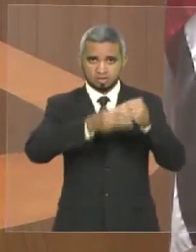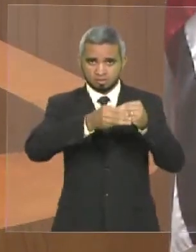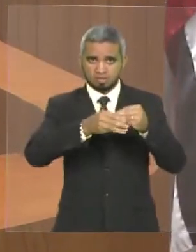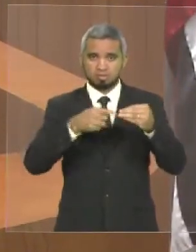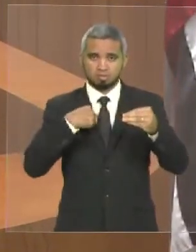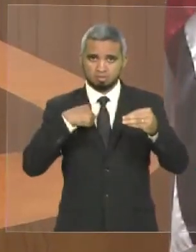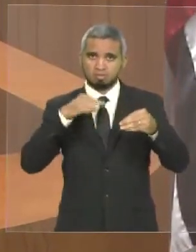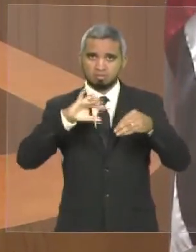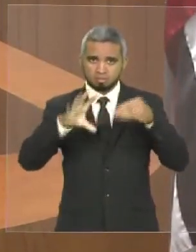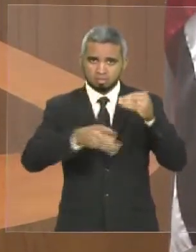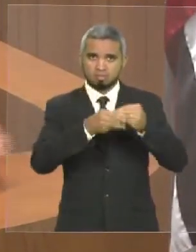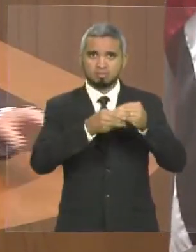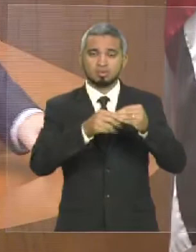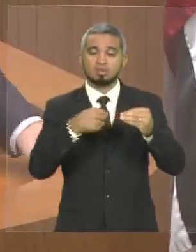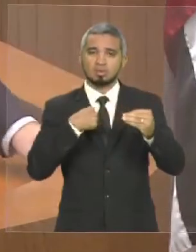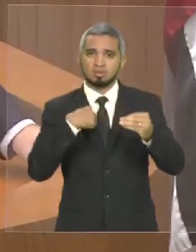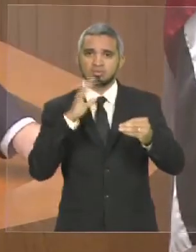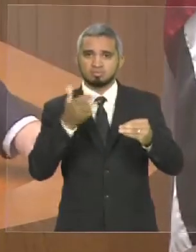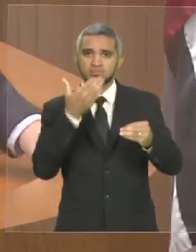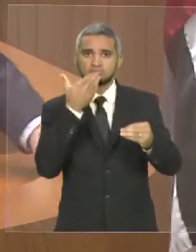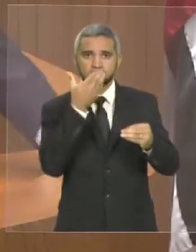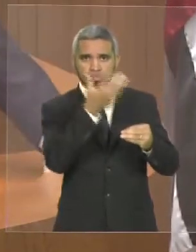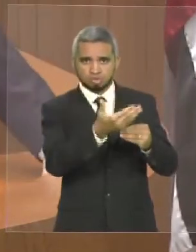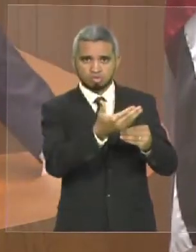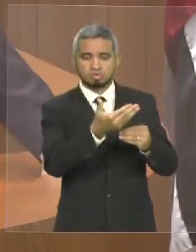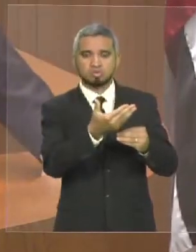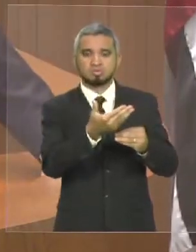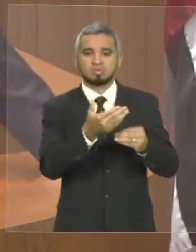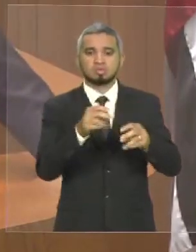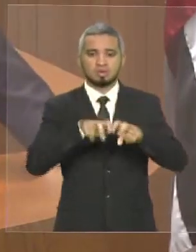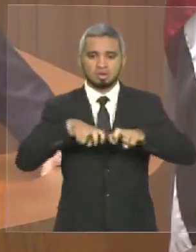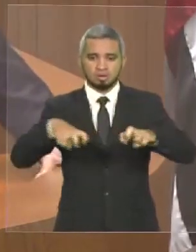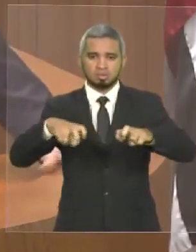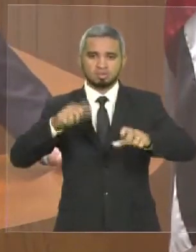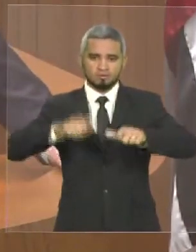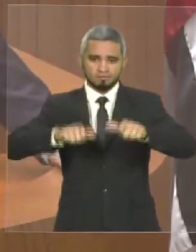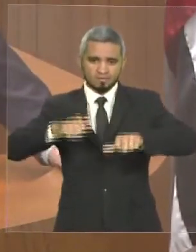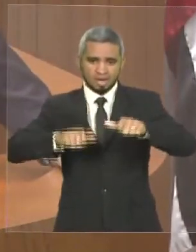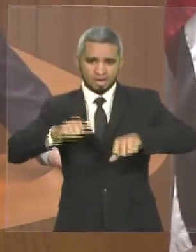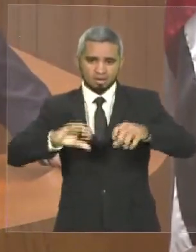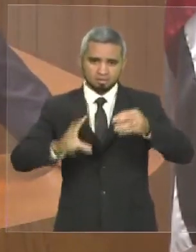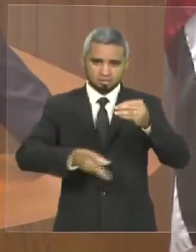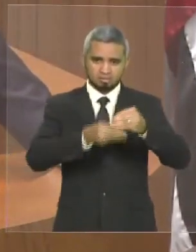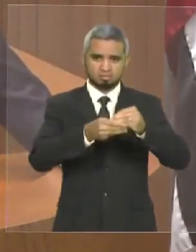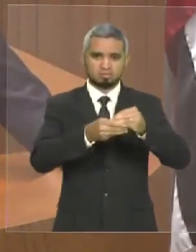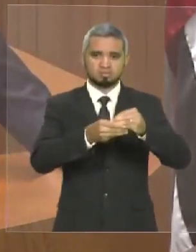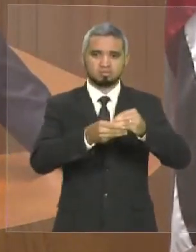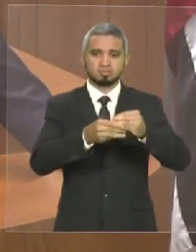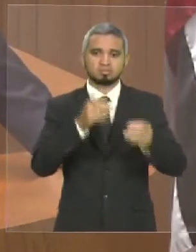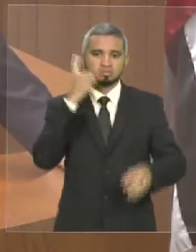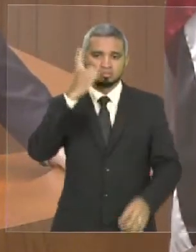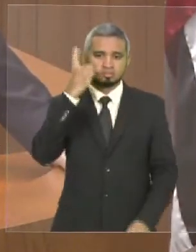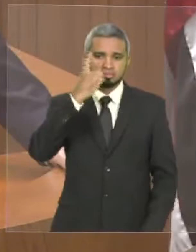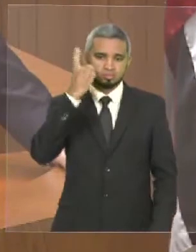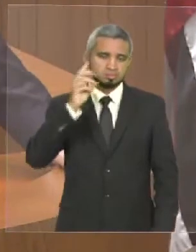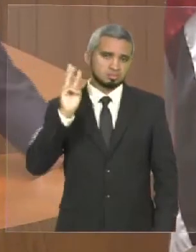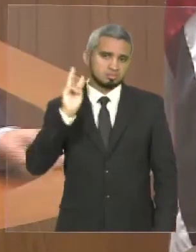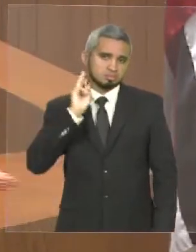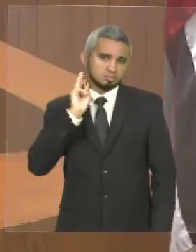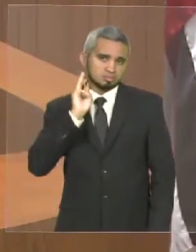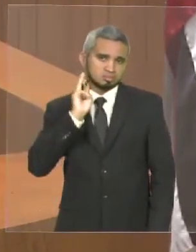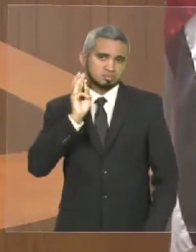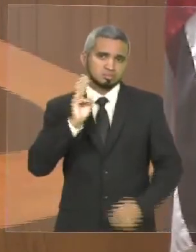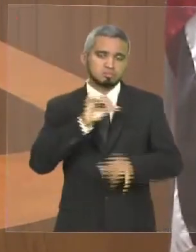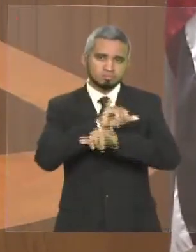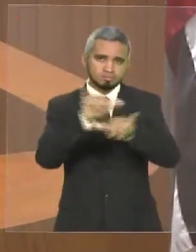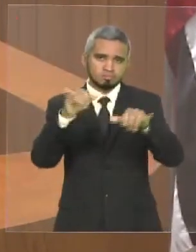Constituição e Justiça, que eu já solicitei o destaque à mesa desta casa, mas quero dizer, deputado Hélito do Curso, da minha